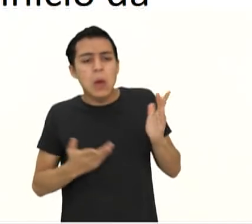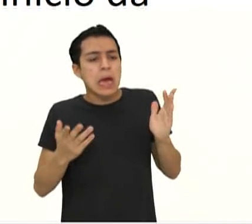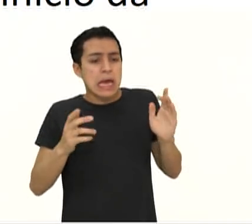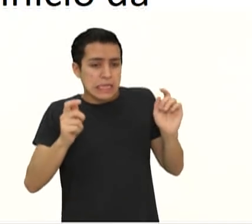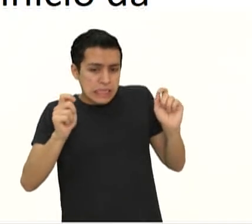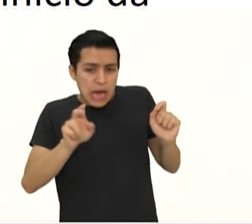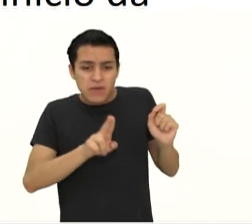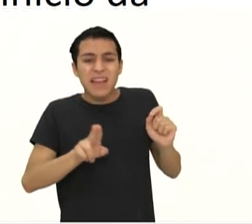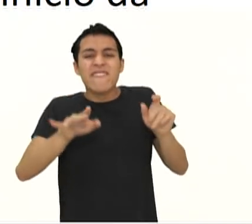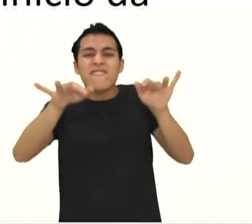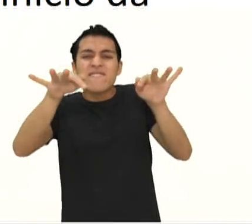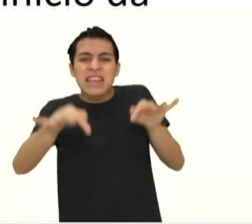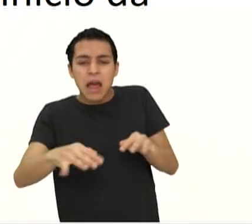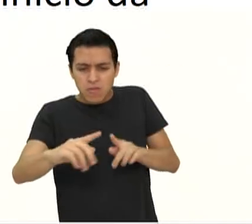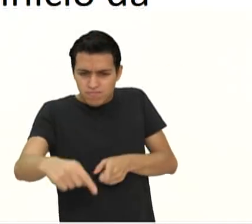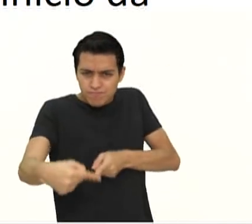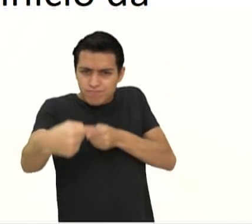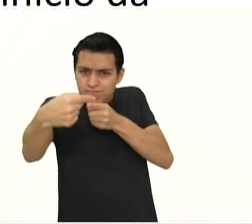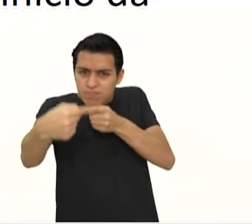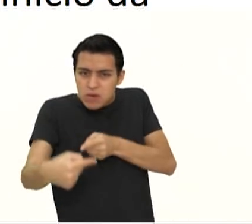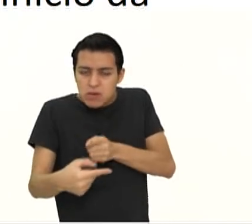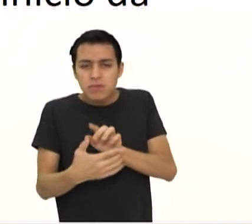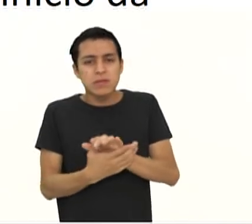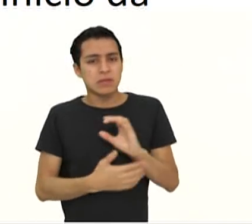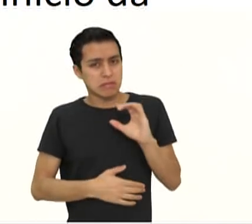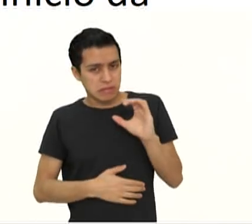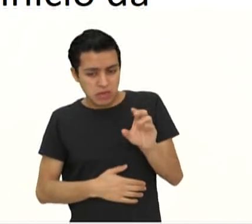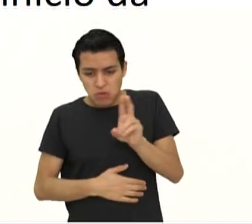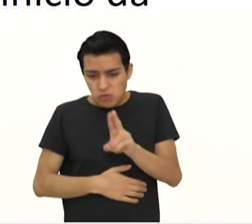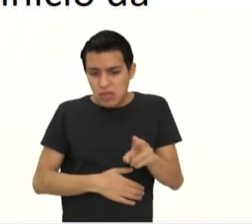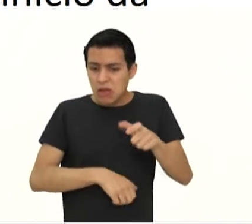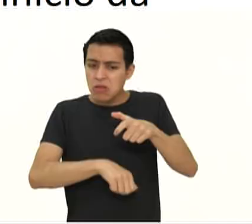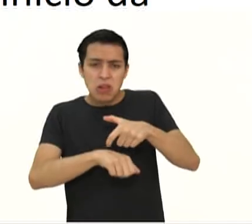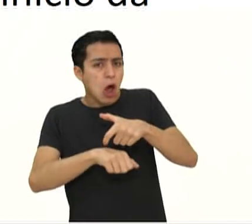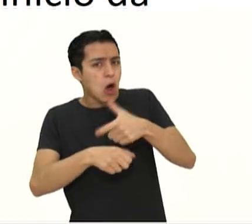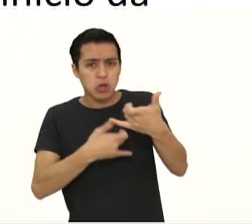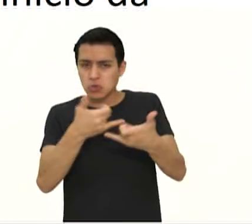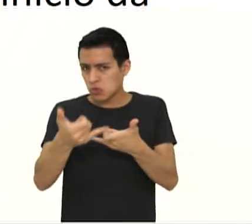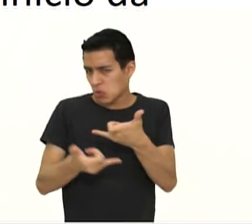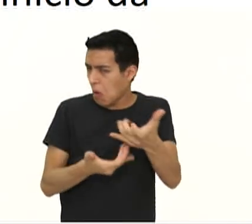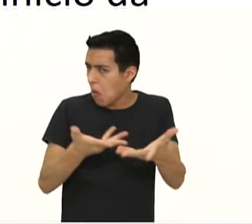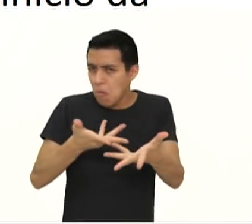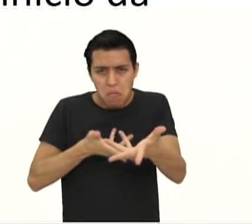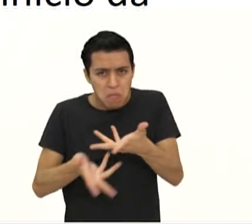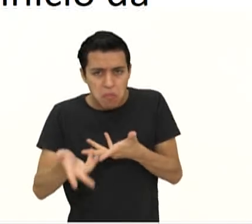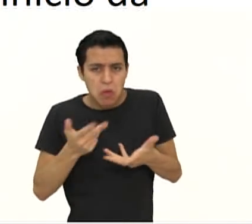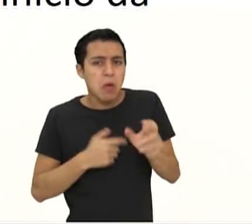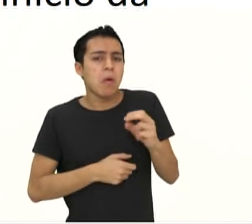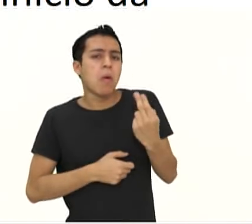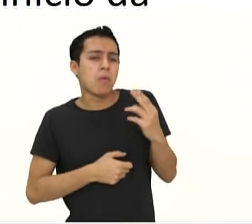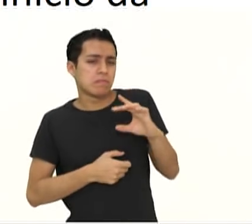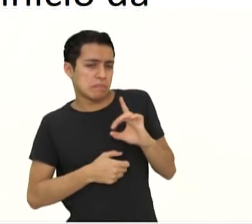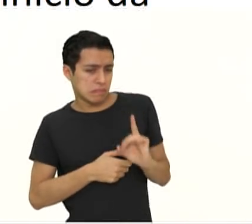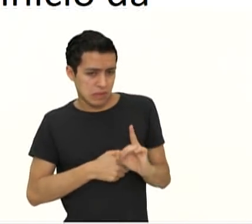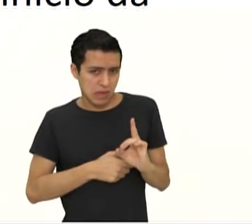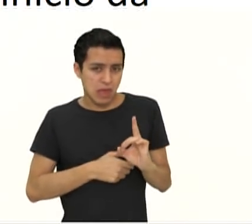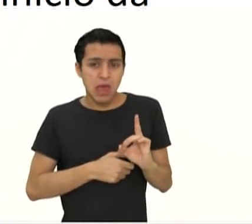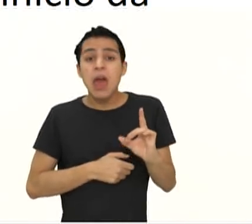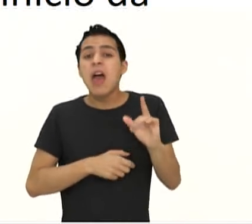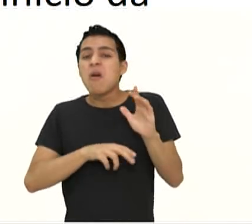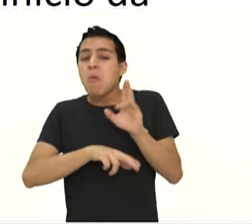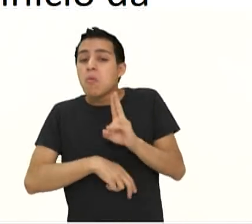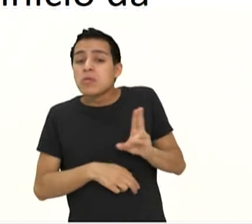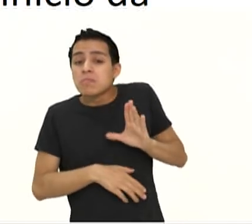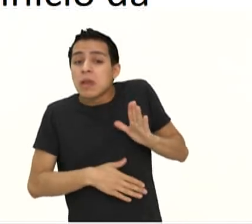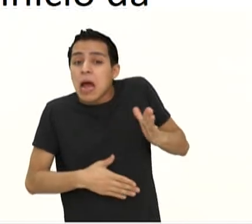no final da partida? Alternativa C, usados no meio da partida? Ou alternativa D, usados para surpreender o